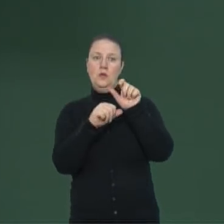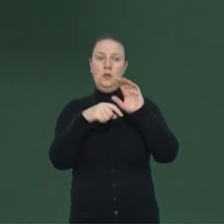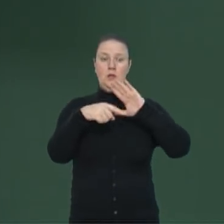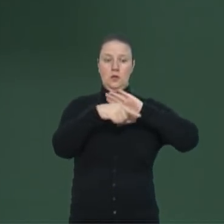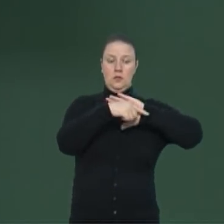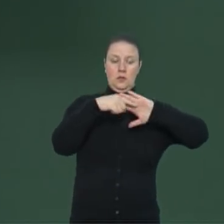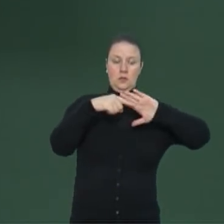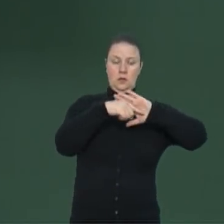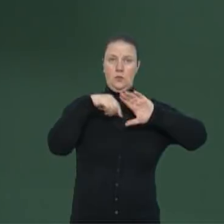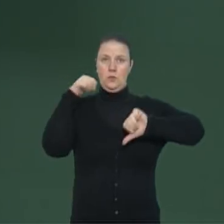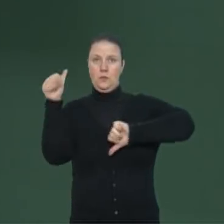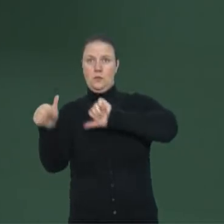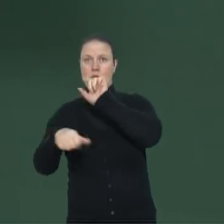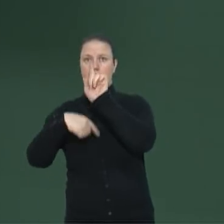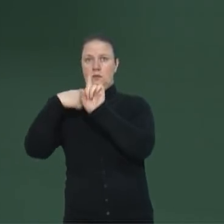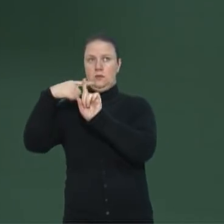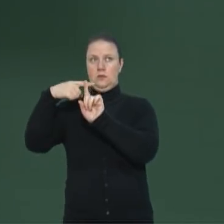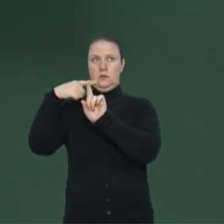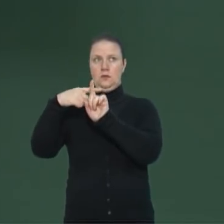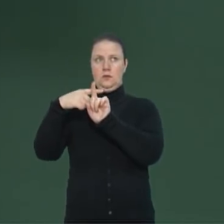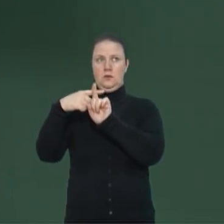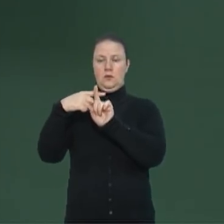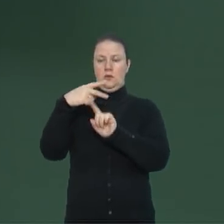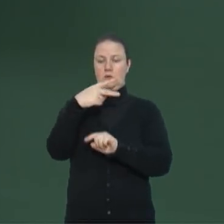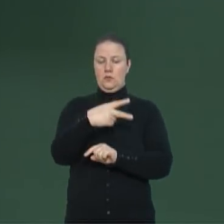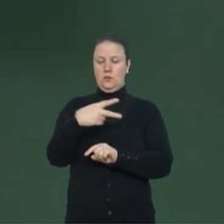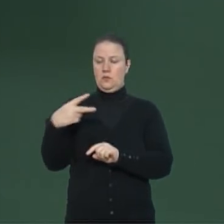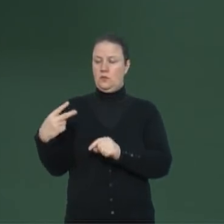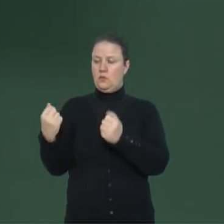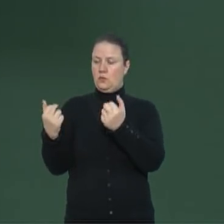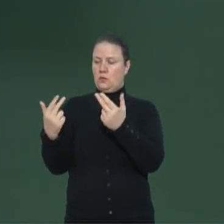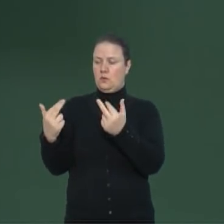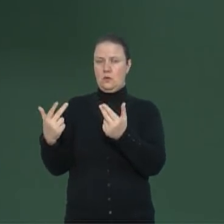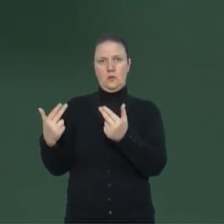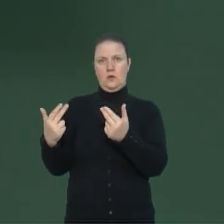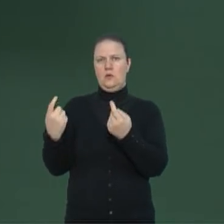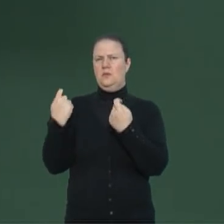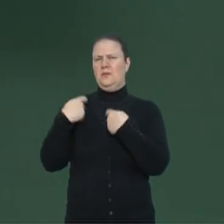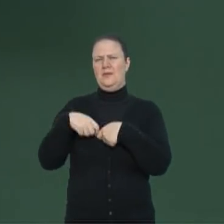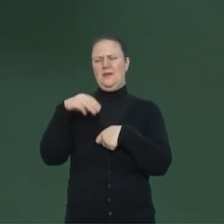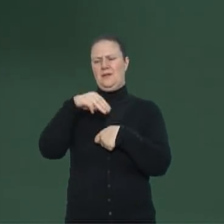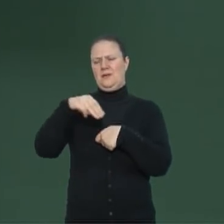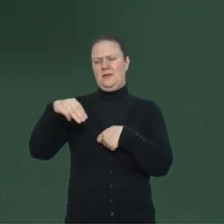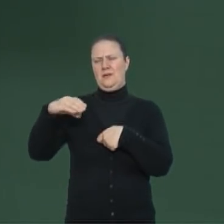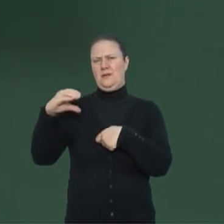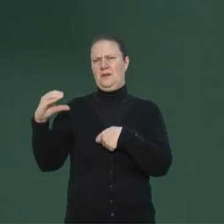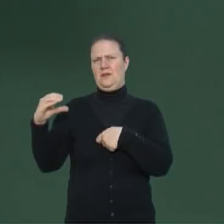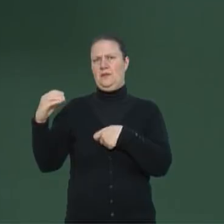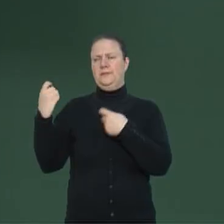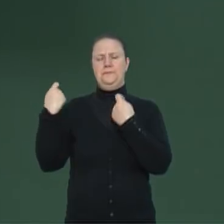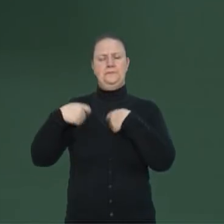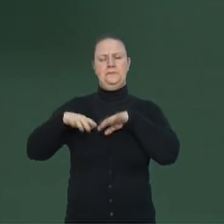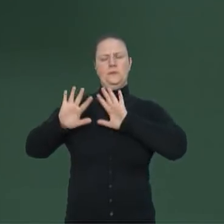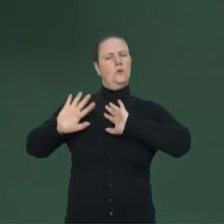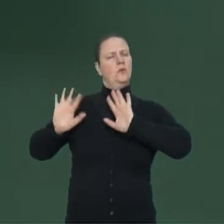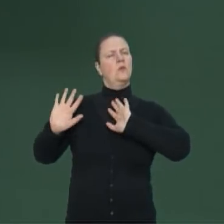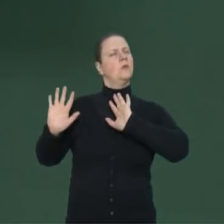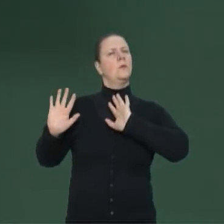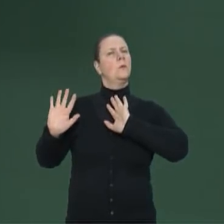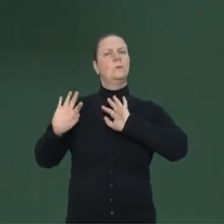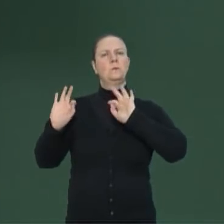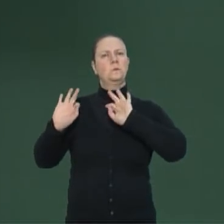beleza, os denominadores são iguais. Né? Não preciso calcular MMC ou qualquer outra forma que você tenha aprendido de resolver soma de